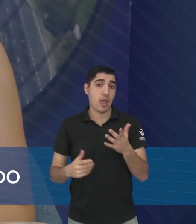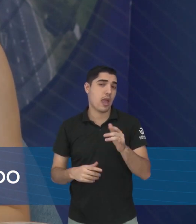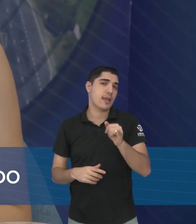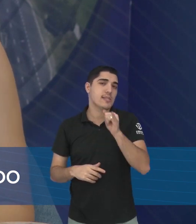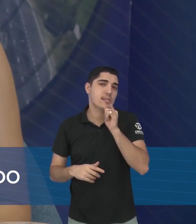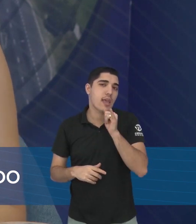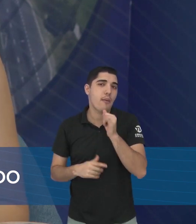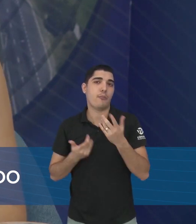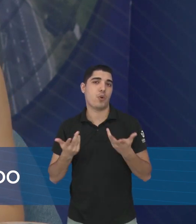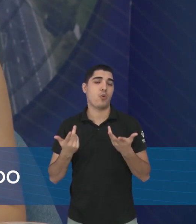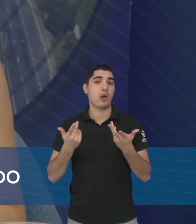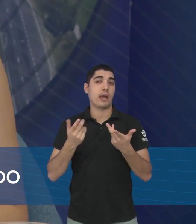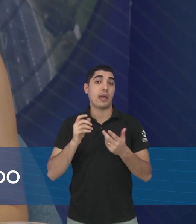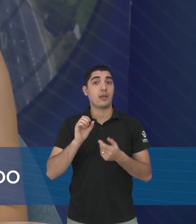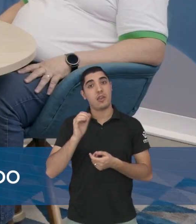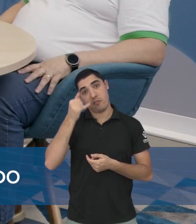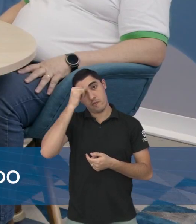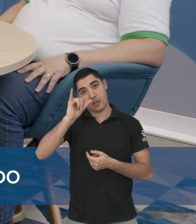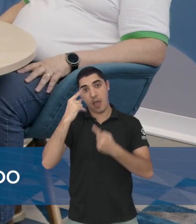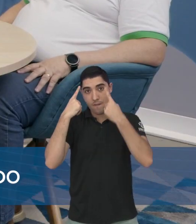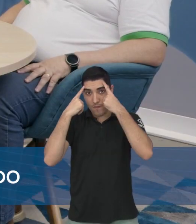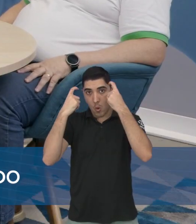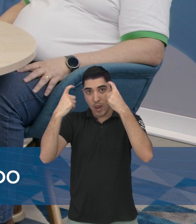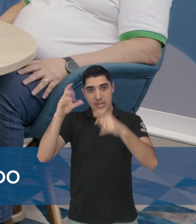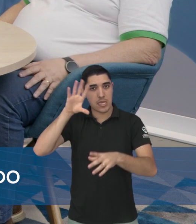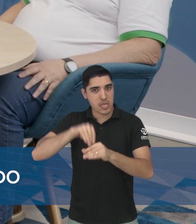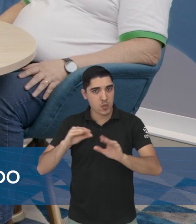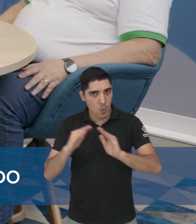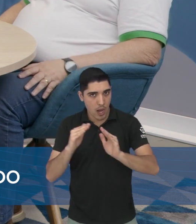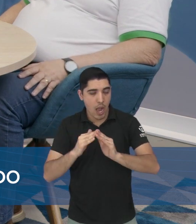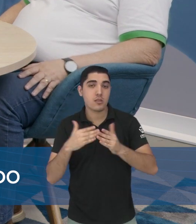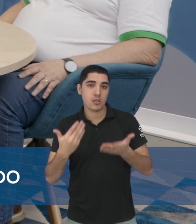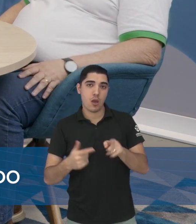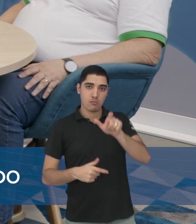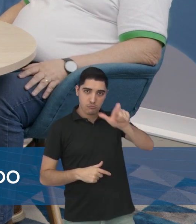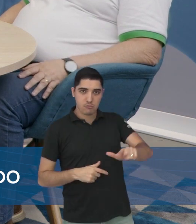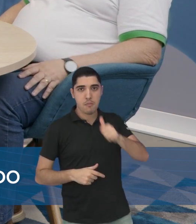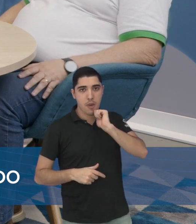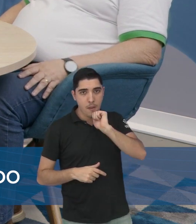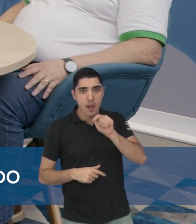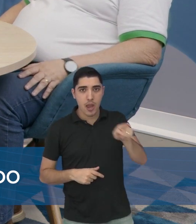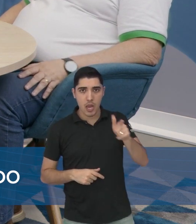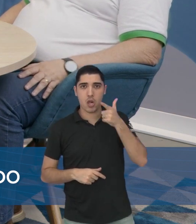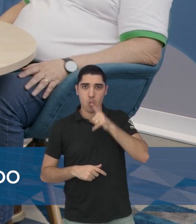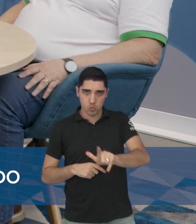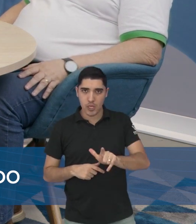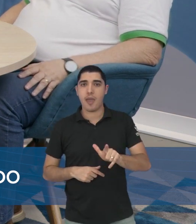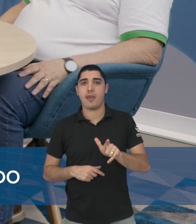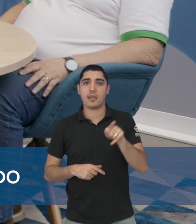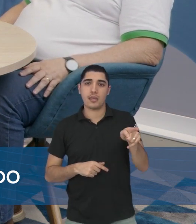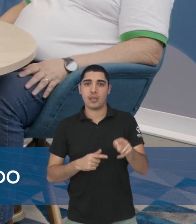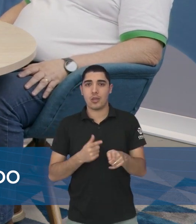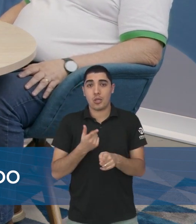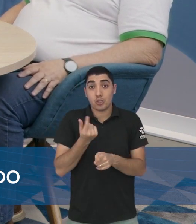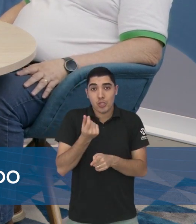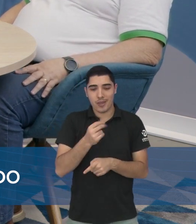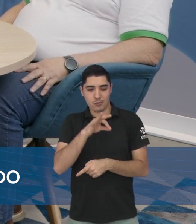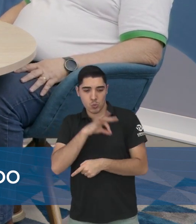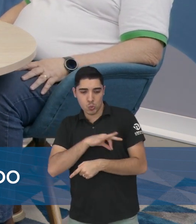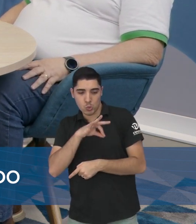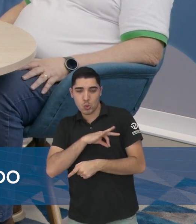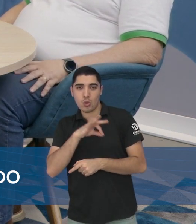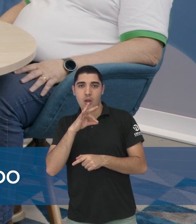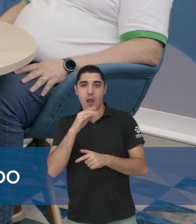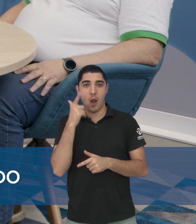de casos. Vou citar um exemplo, violência doméstica, né? A mãe, ela tem consegue fazer sua